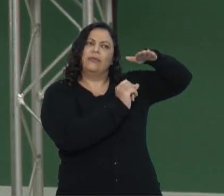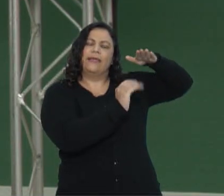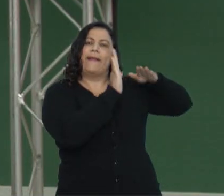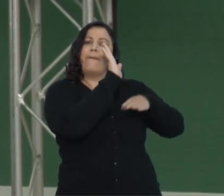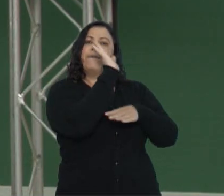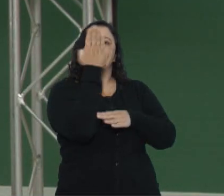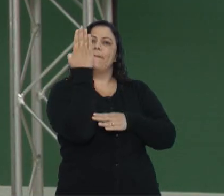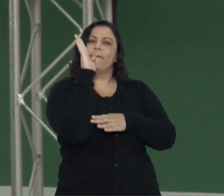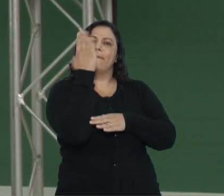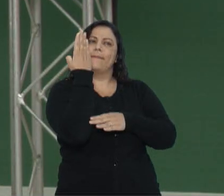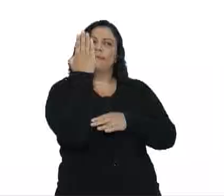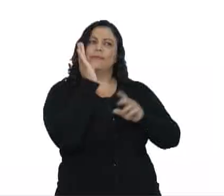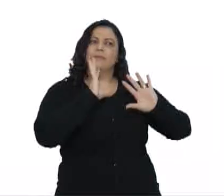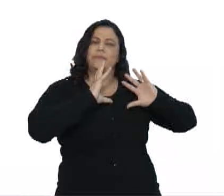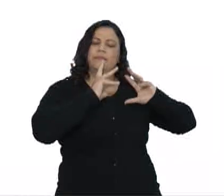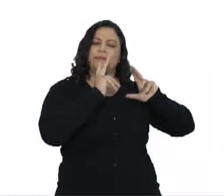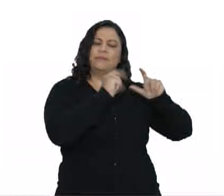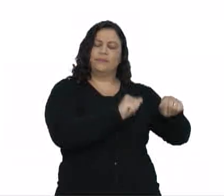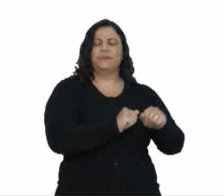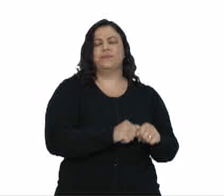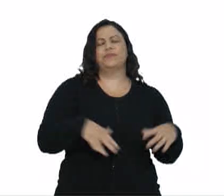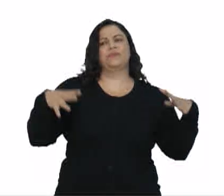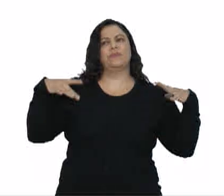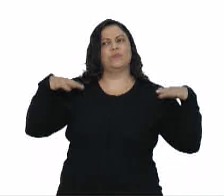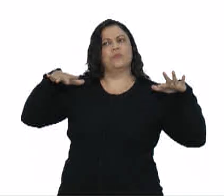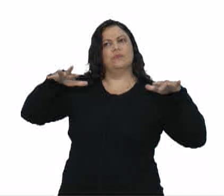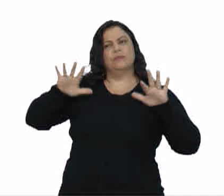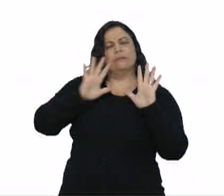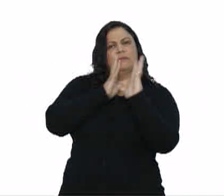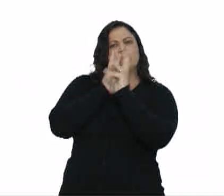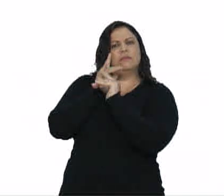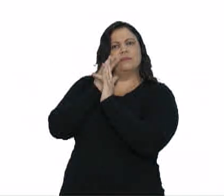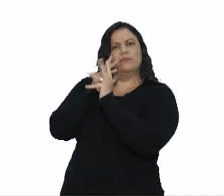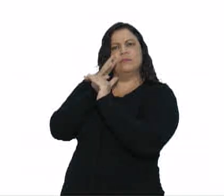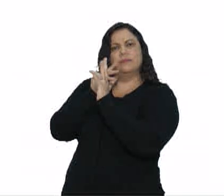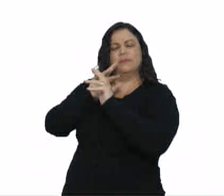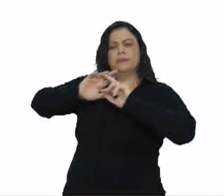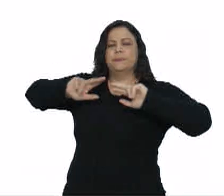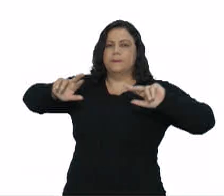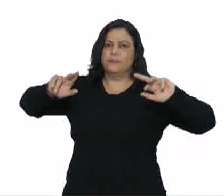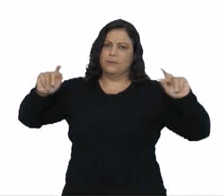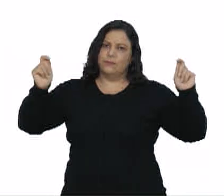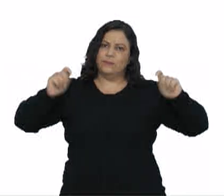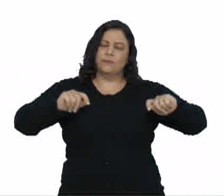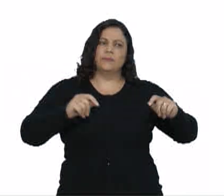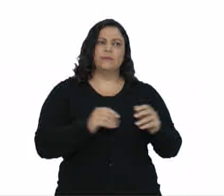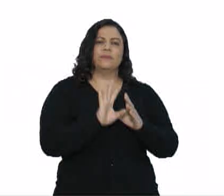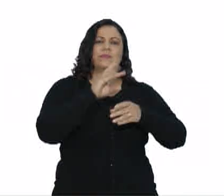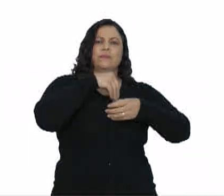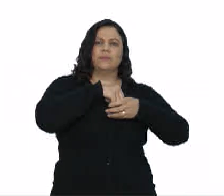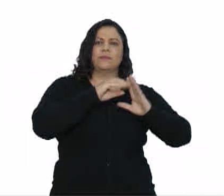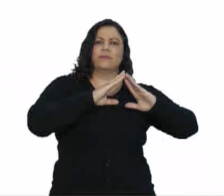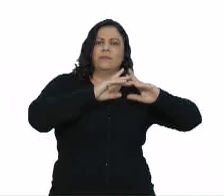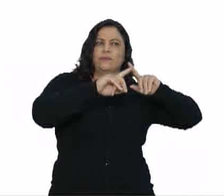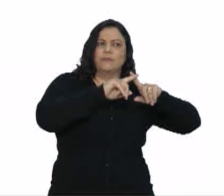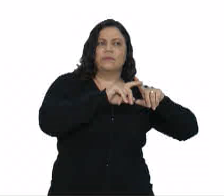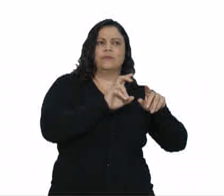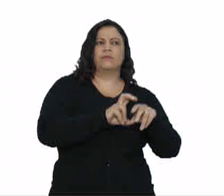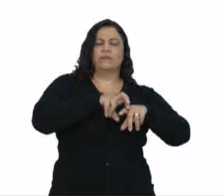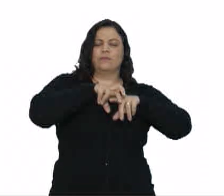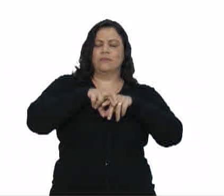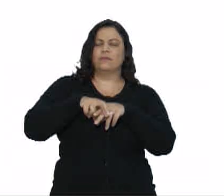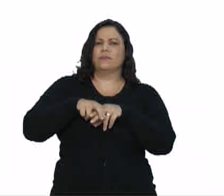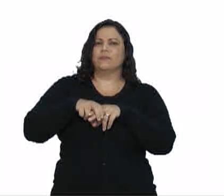tá? Os anjos músicos da igreja de São Francisco em Ouro Preto, olha lá,